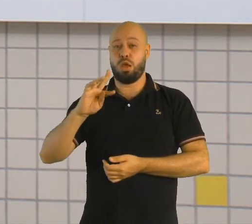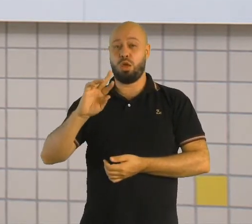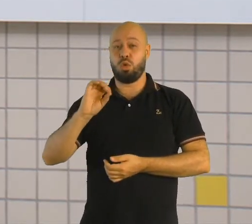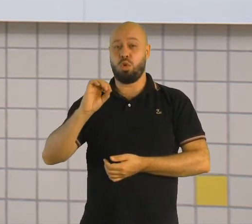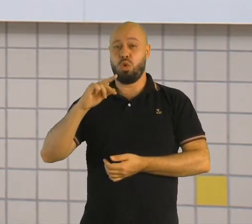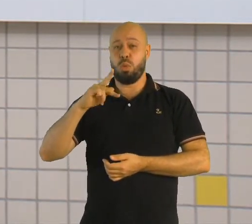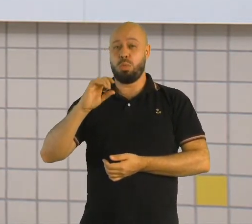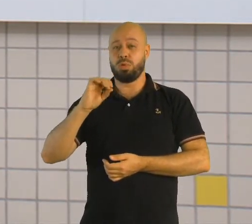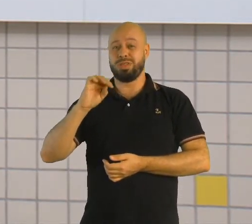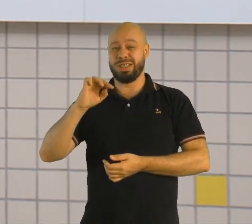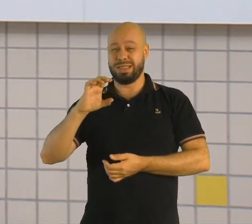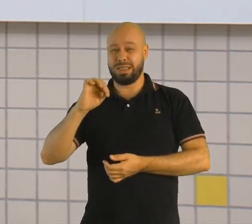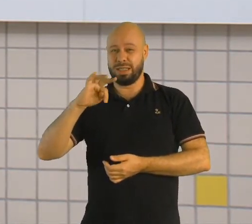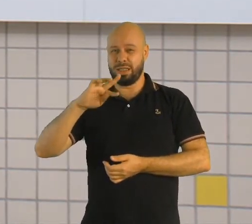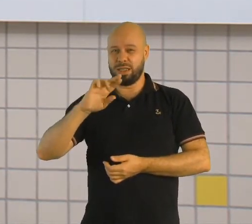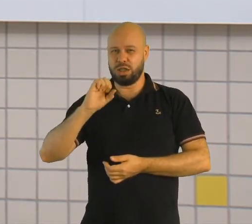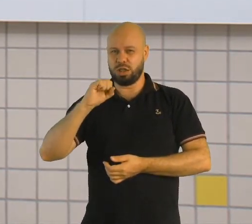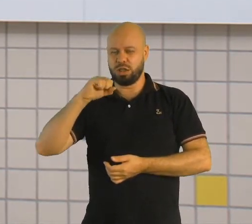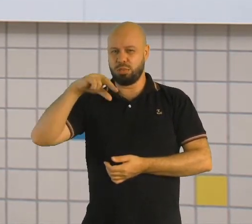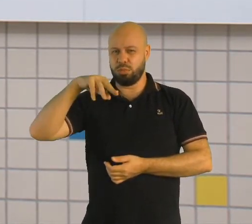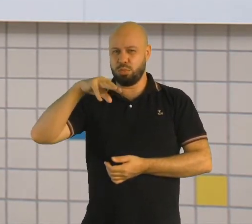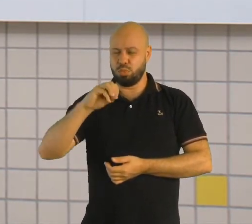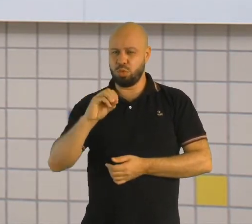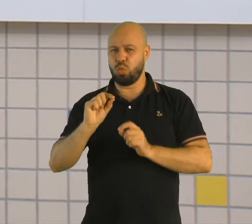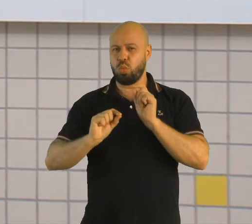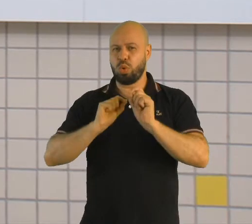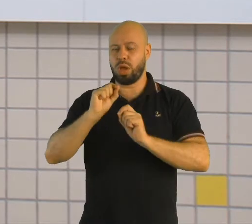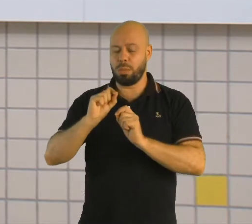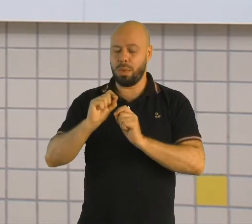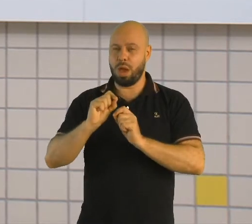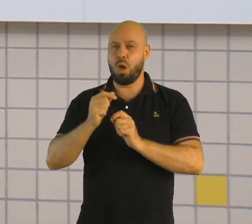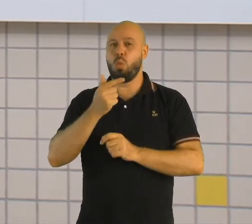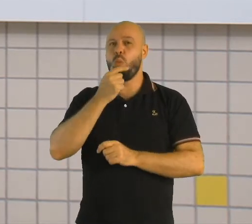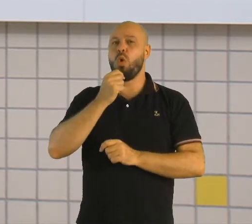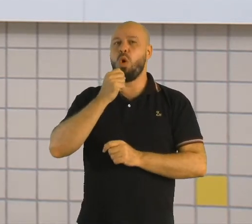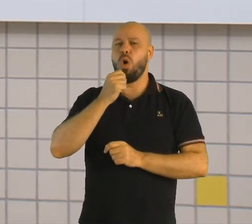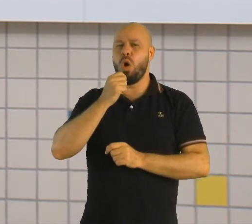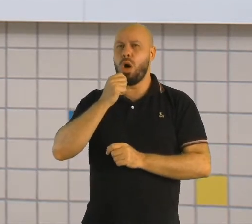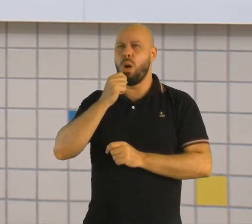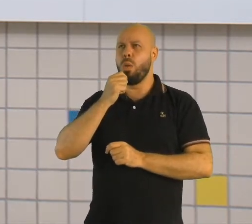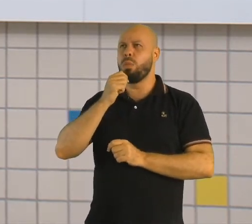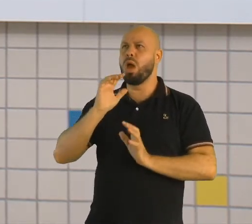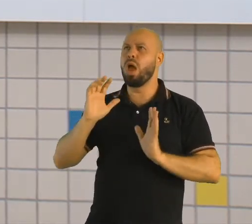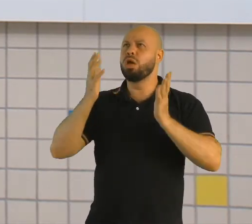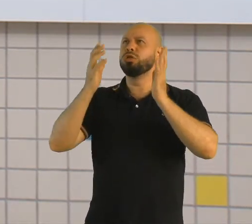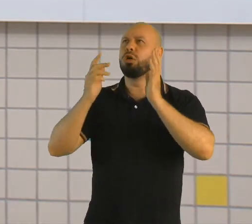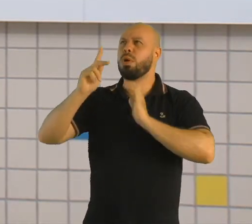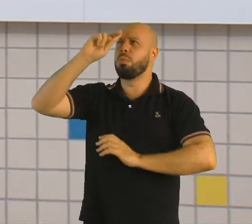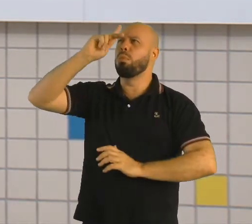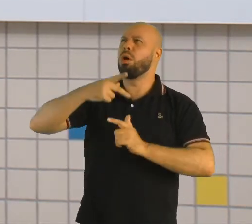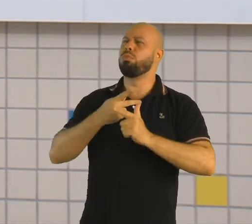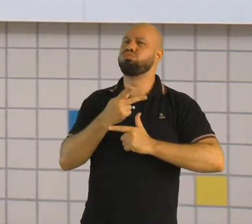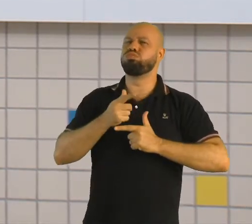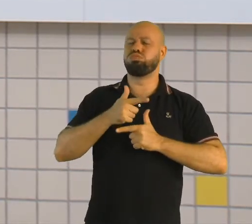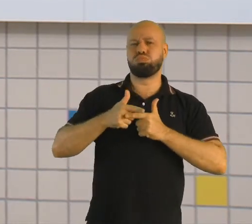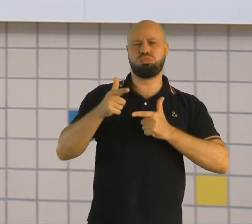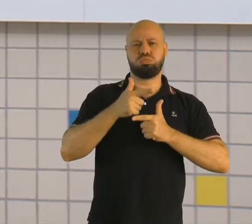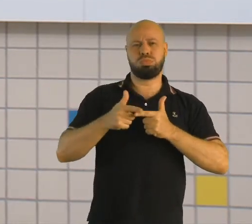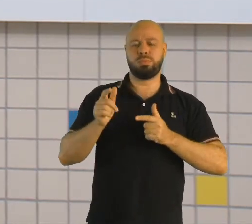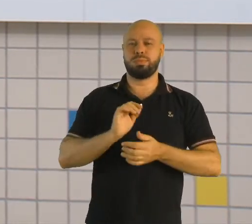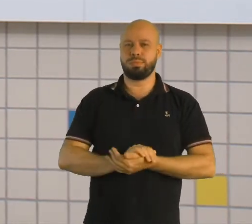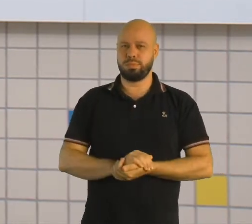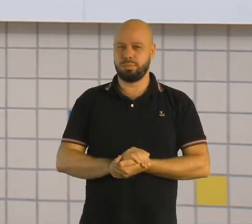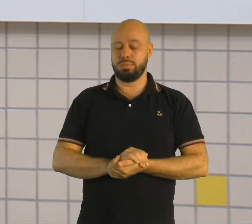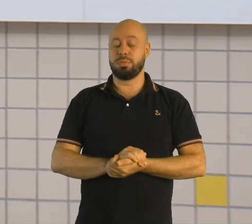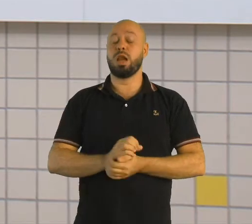a responsabilidade, né, de resolver os próprios problemas. Beleza? Então, a característica muito